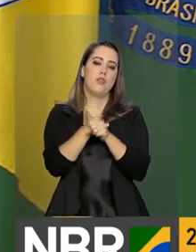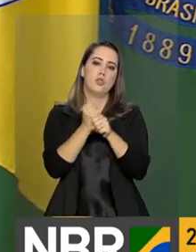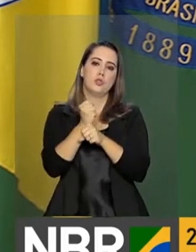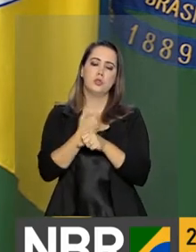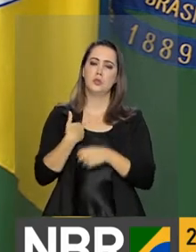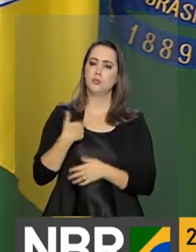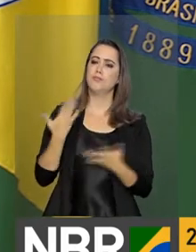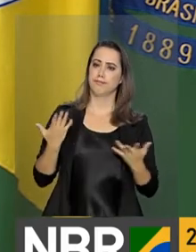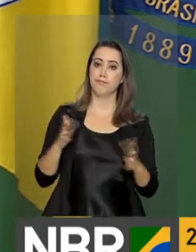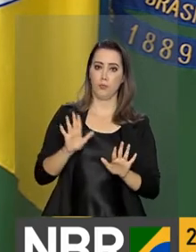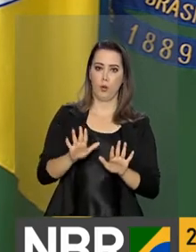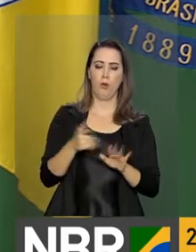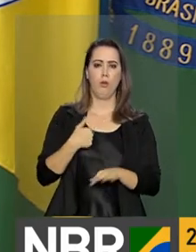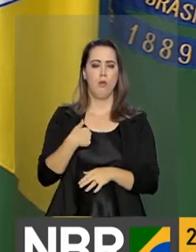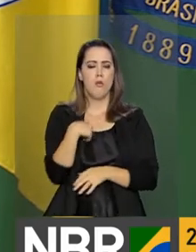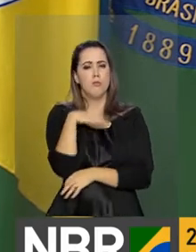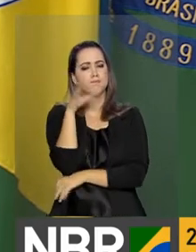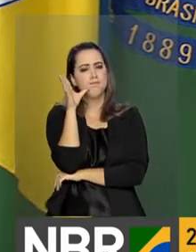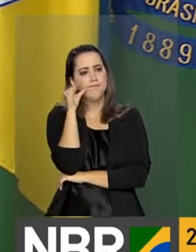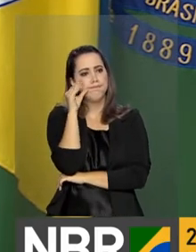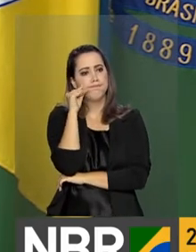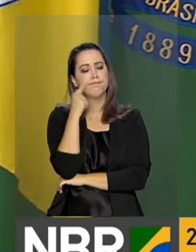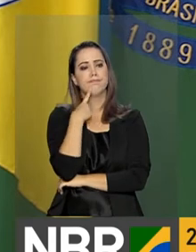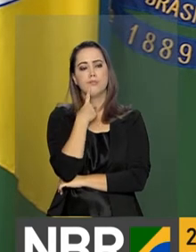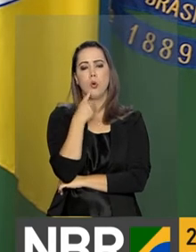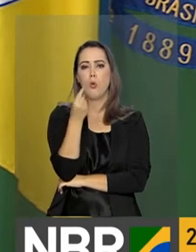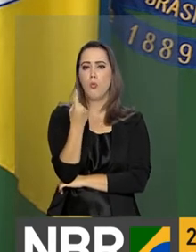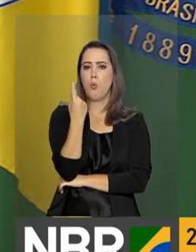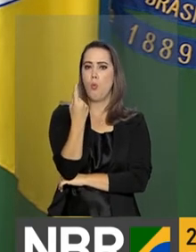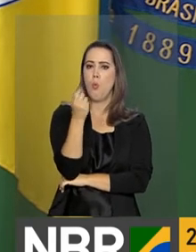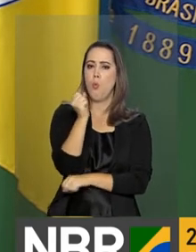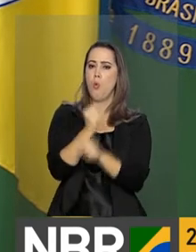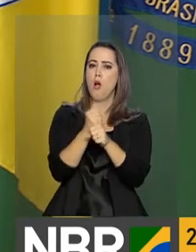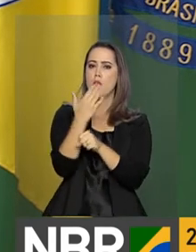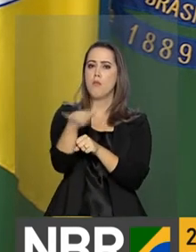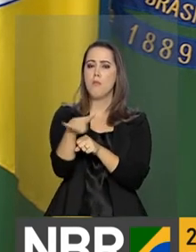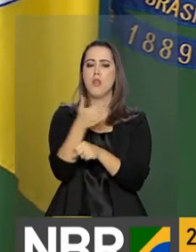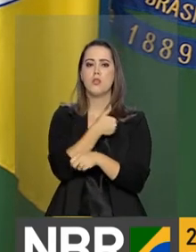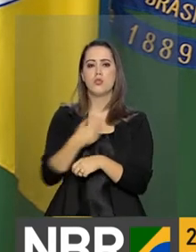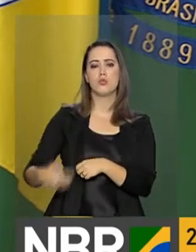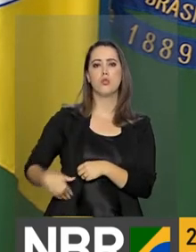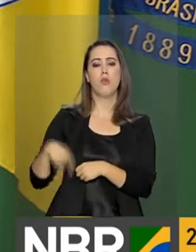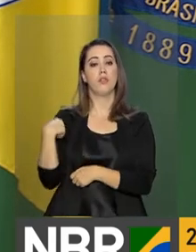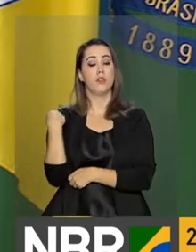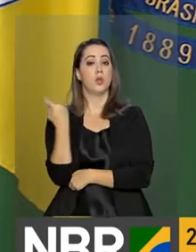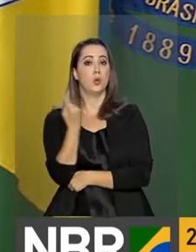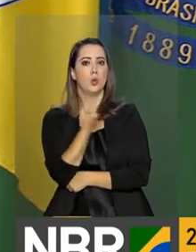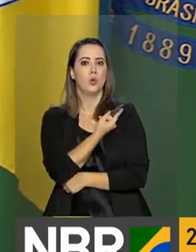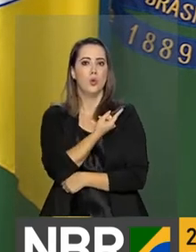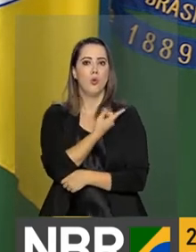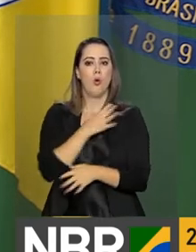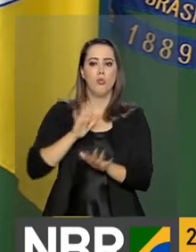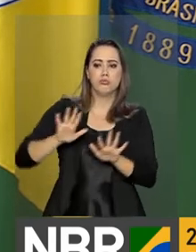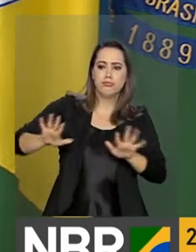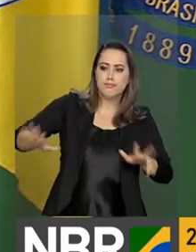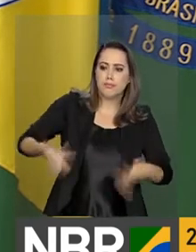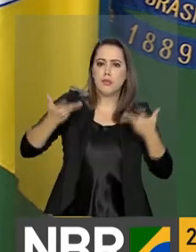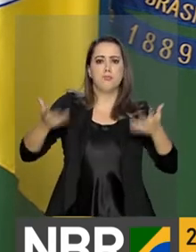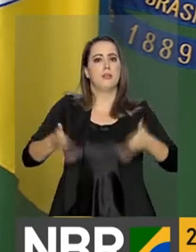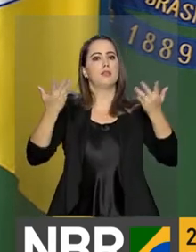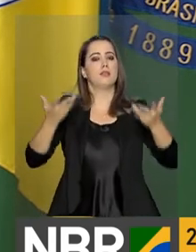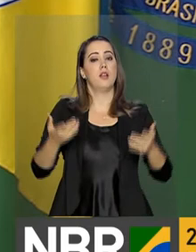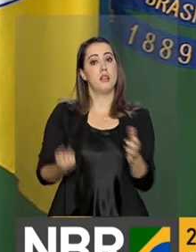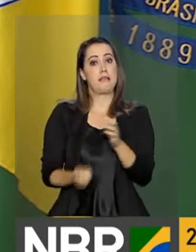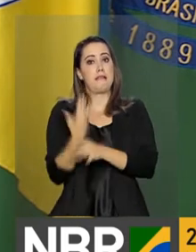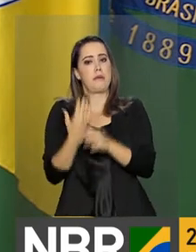eu fico impressionado como neste ano e meio de governo, nós, digamos assim, desenterramos tantas coisas que